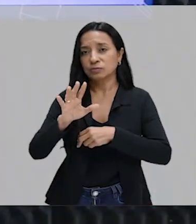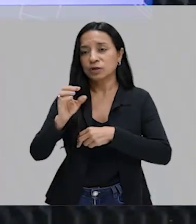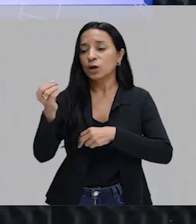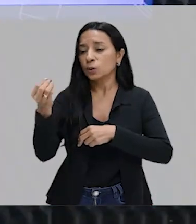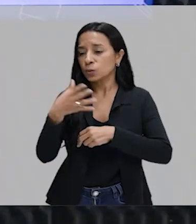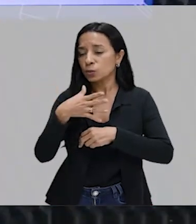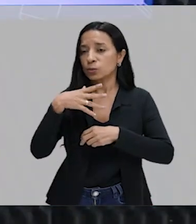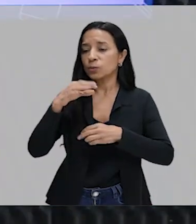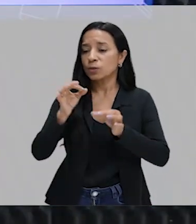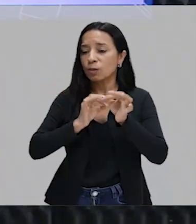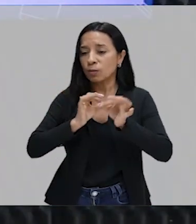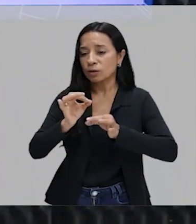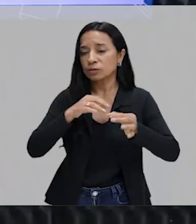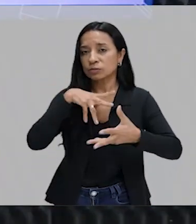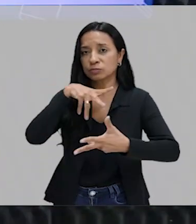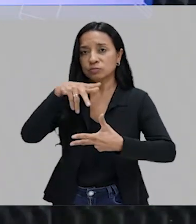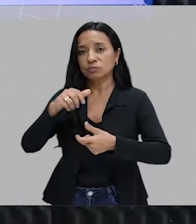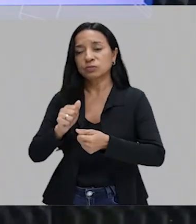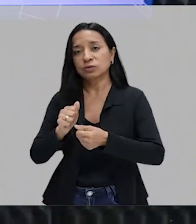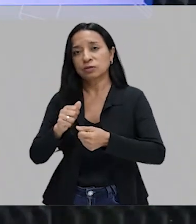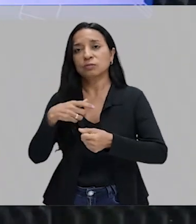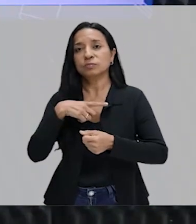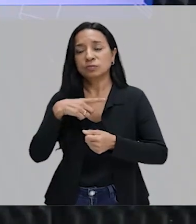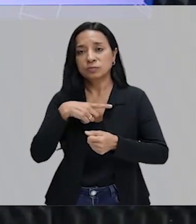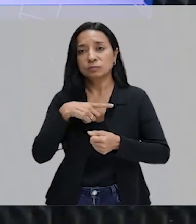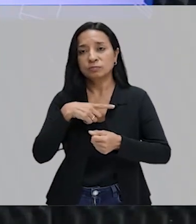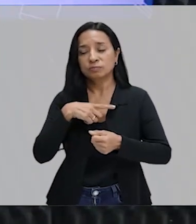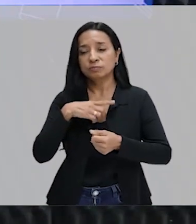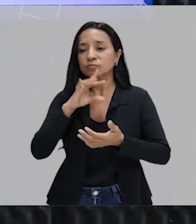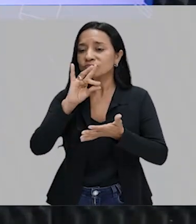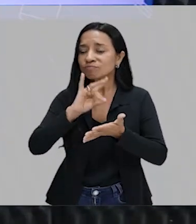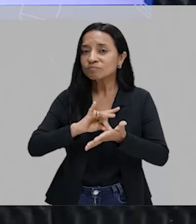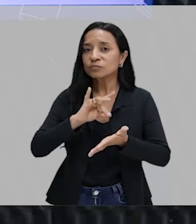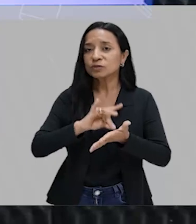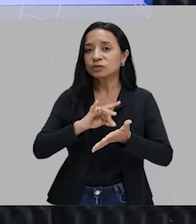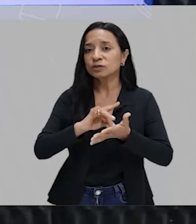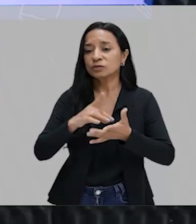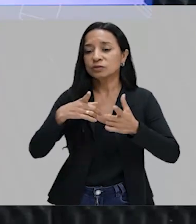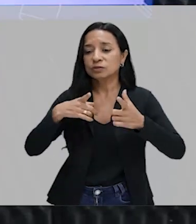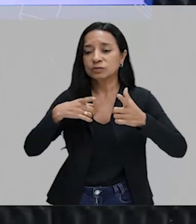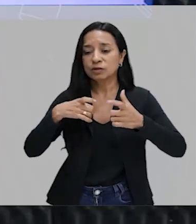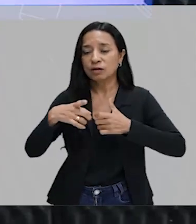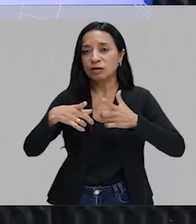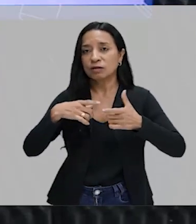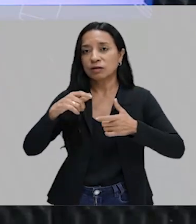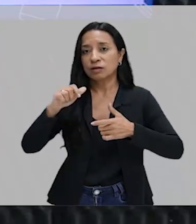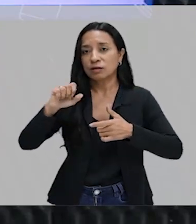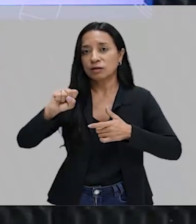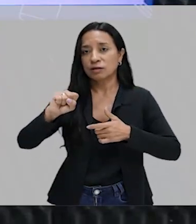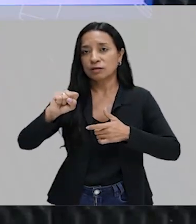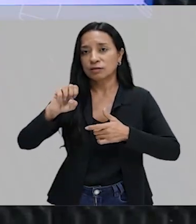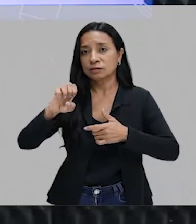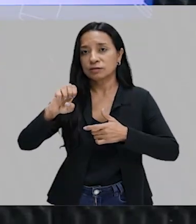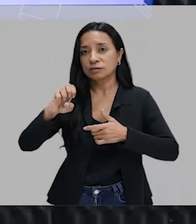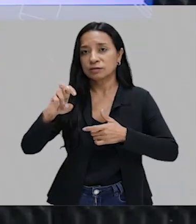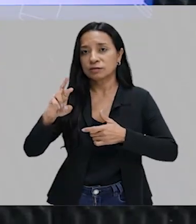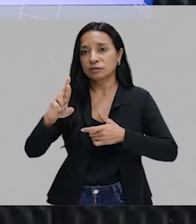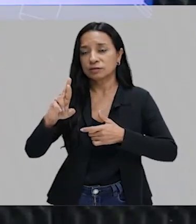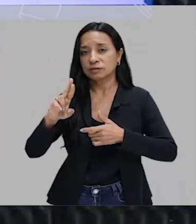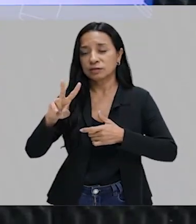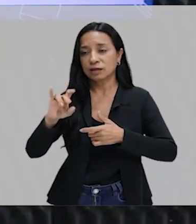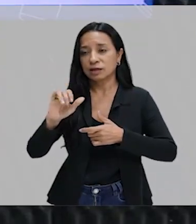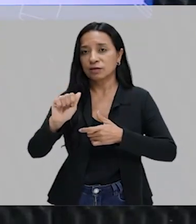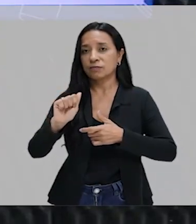ordem que nós teremos, né, com certeza, foi a Guerra da Sérvia, na extinta Iugoslávia. Um